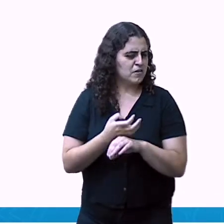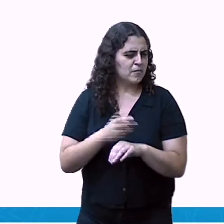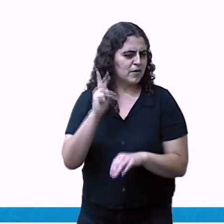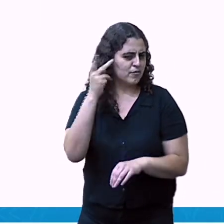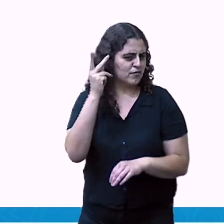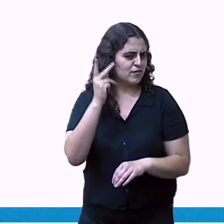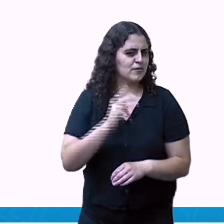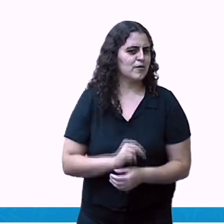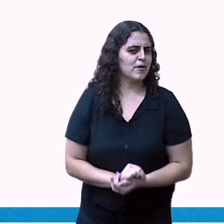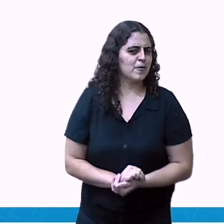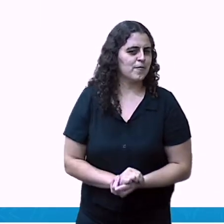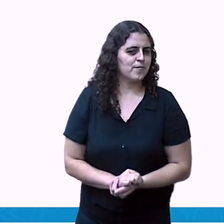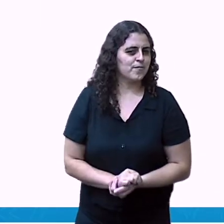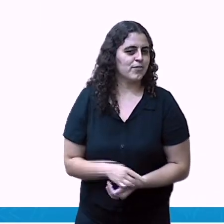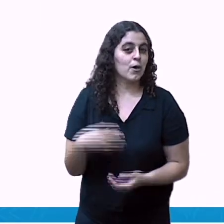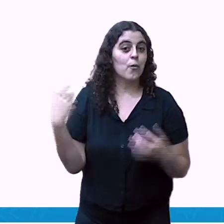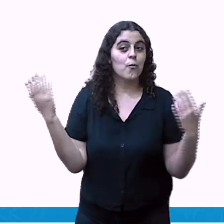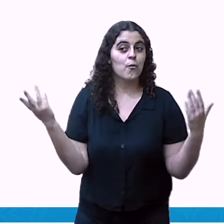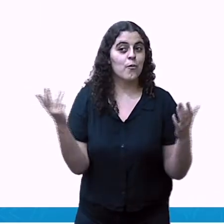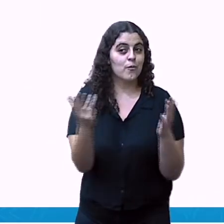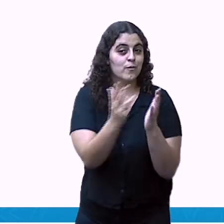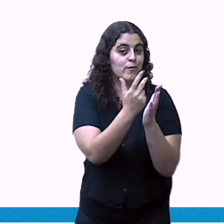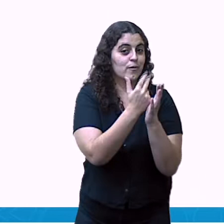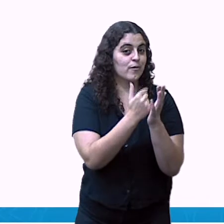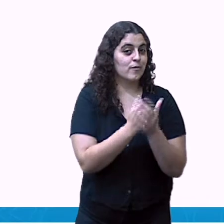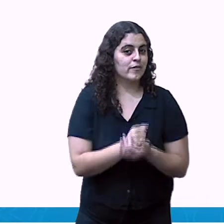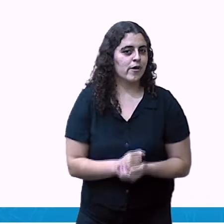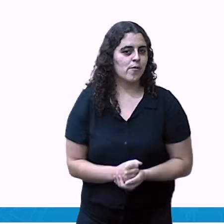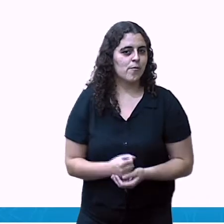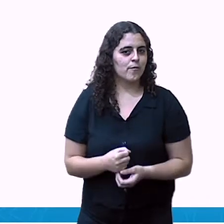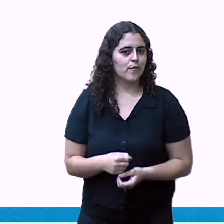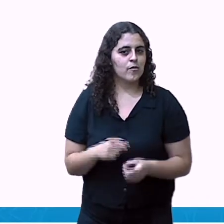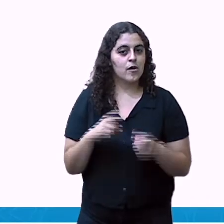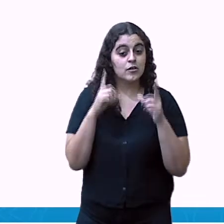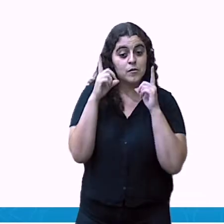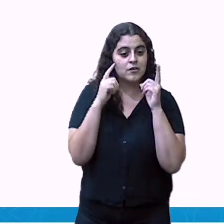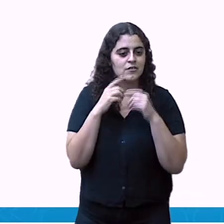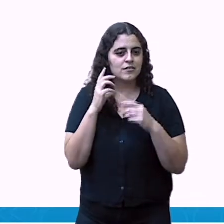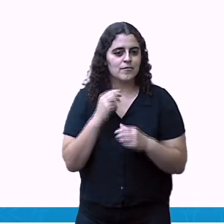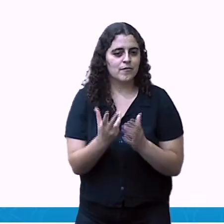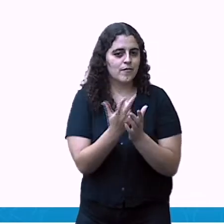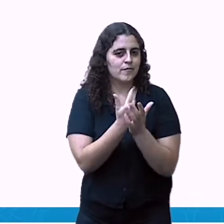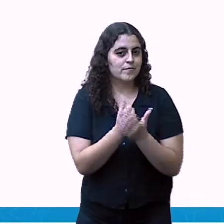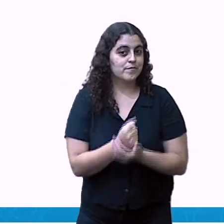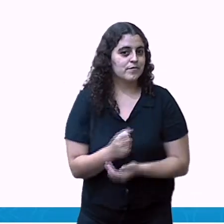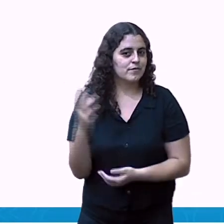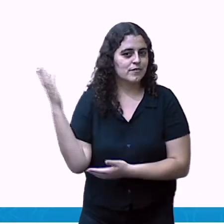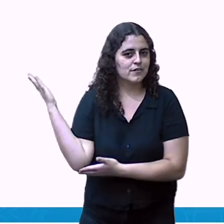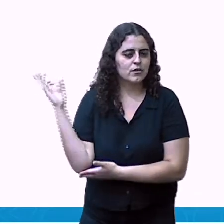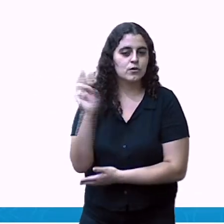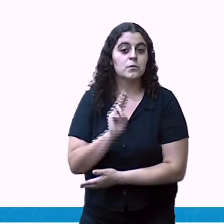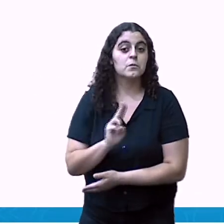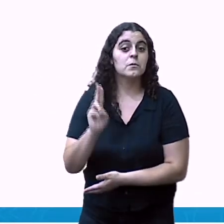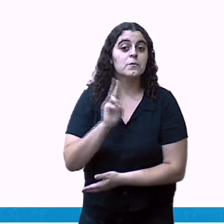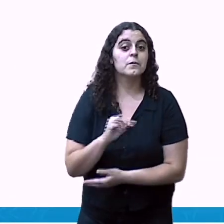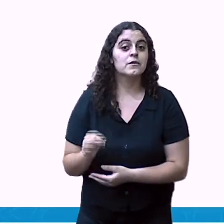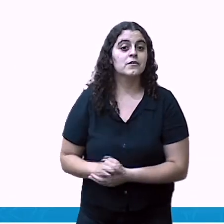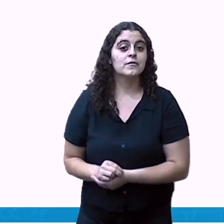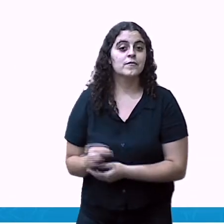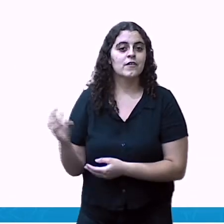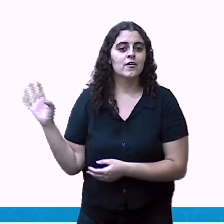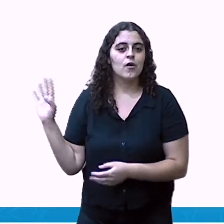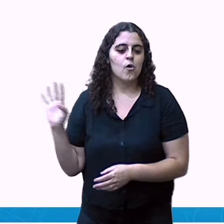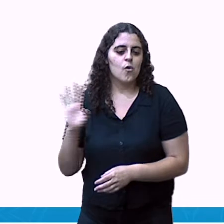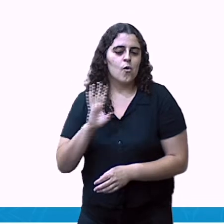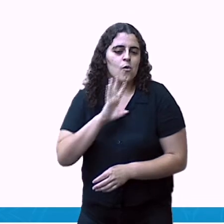de História. Qual é a carinha de vocês? Qual é a expressão? Quem gosta do componente curricular de História